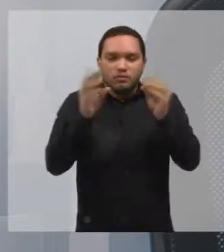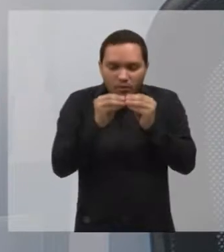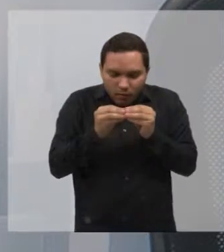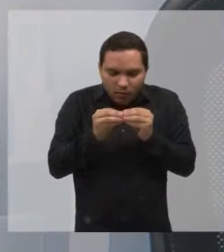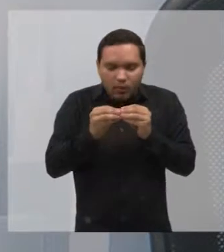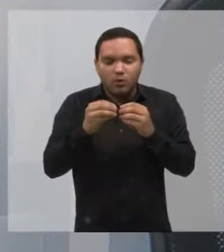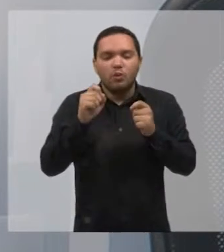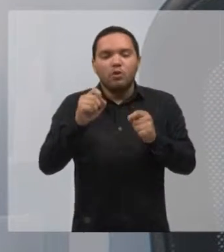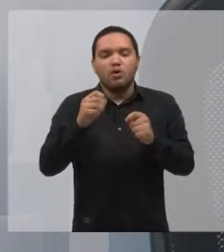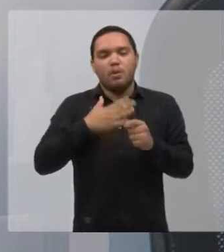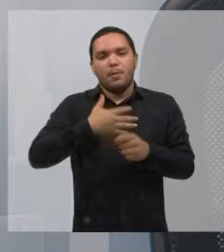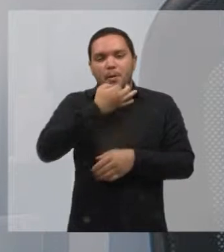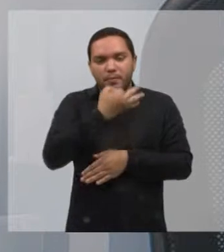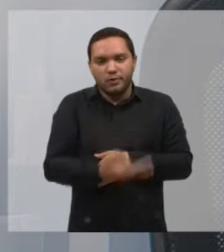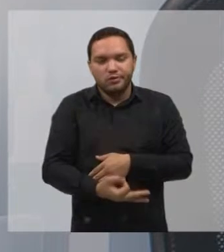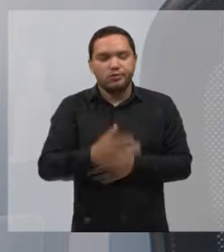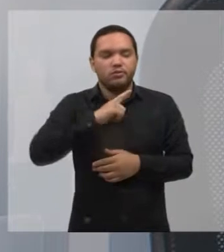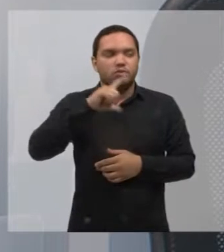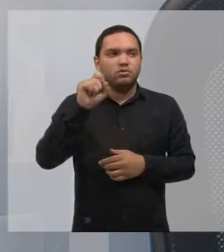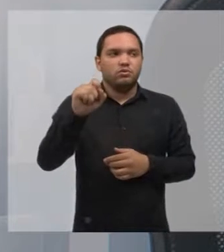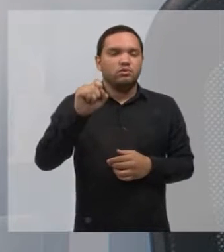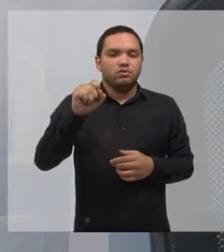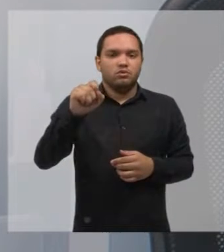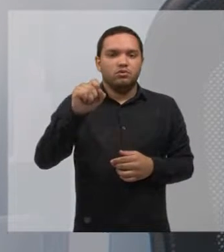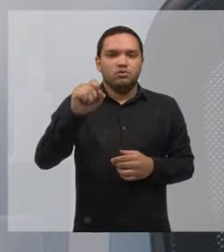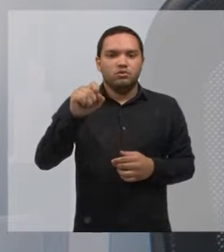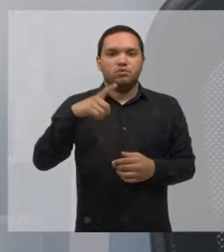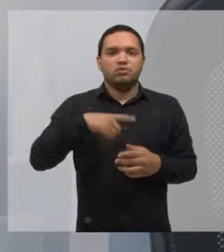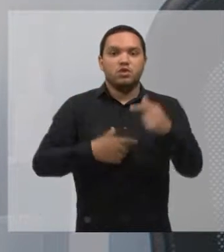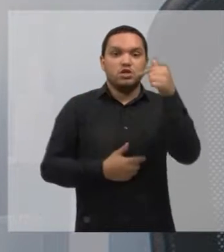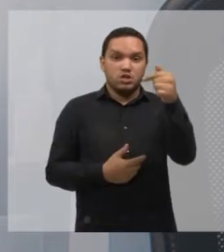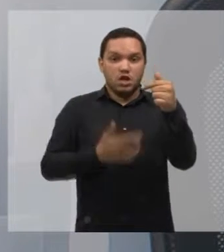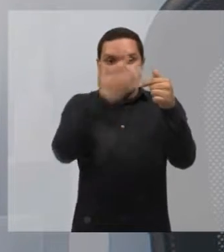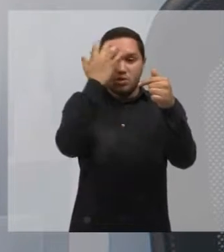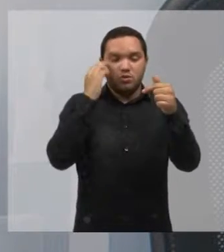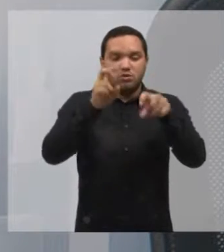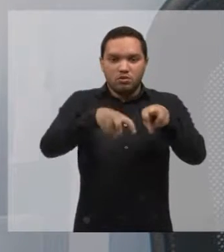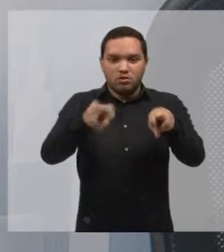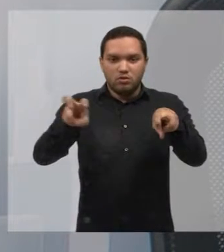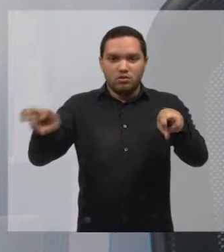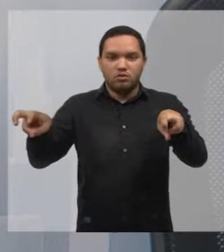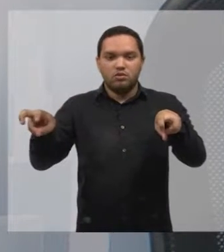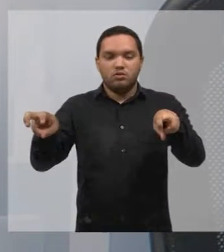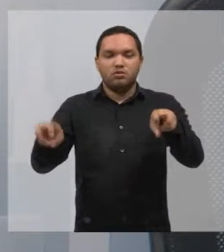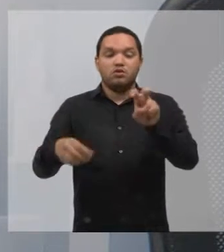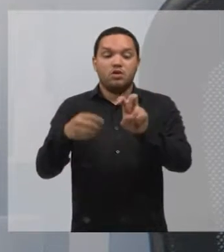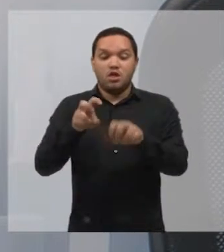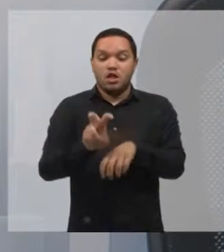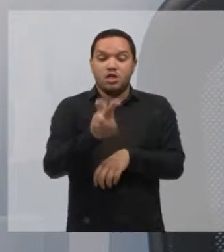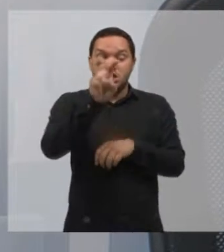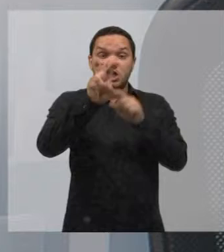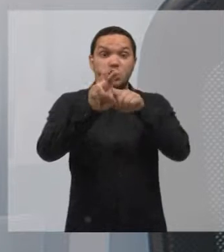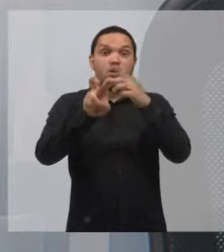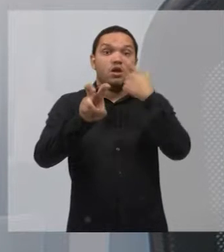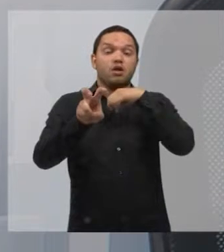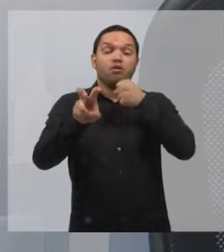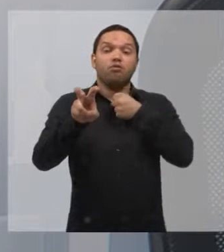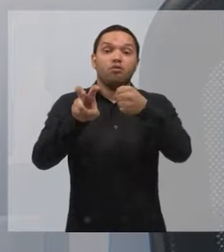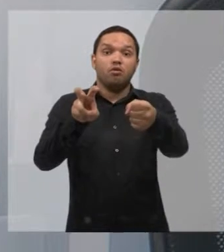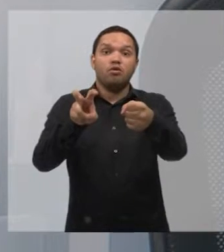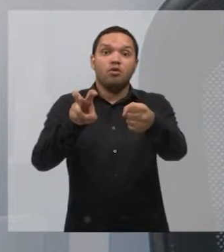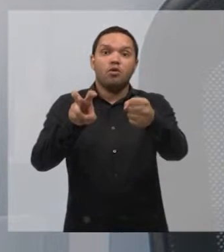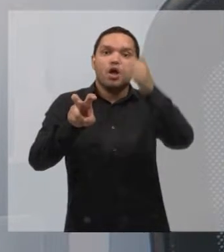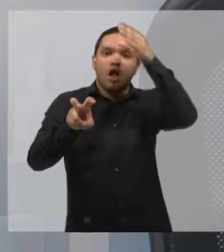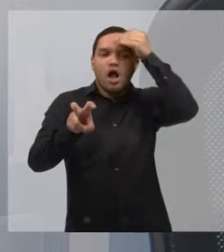avaliação? Você tem aí, ao todo, 7 membros. Desses 7 membros, 5 foram indicações diretas